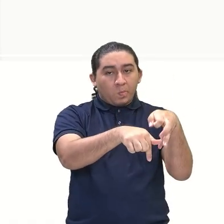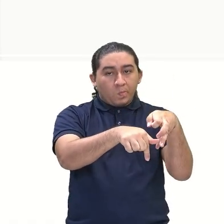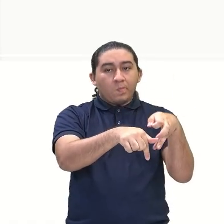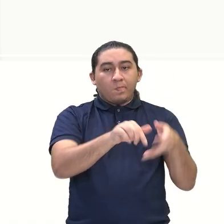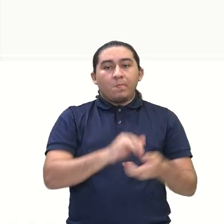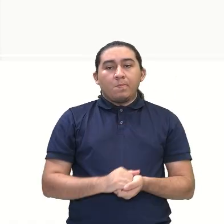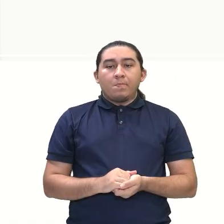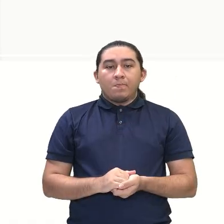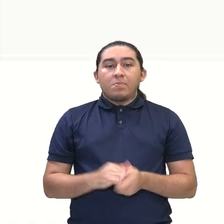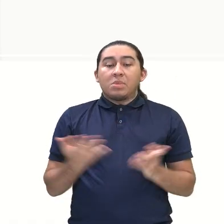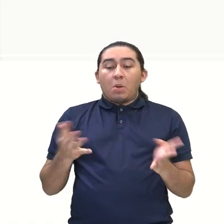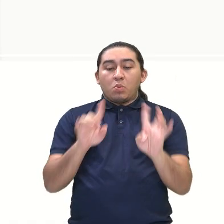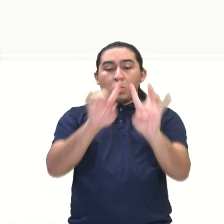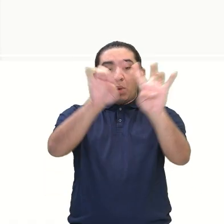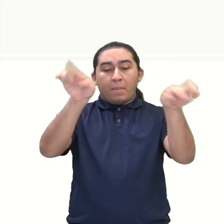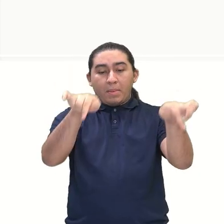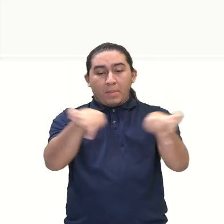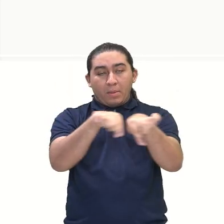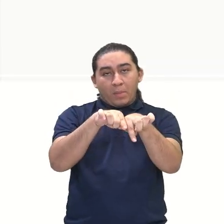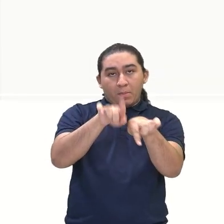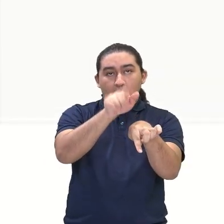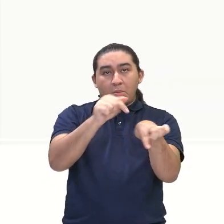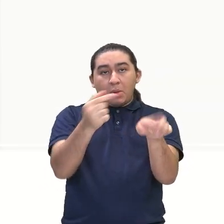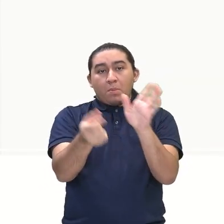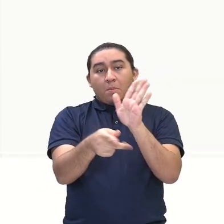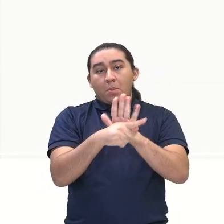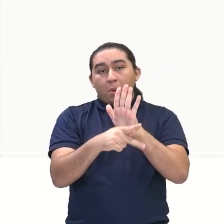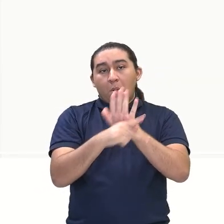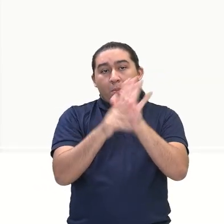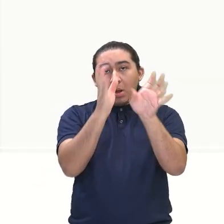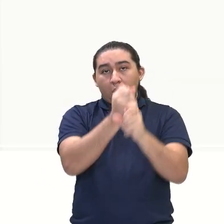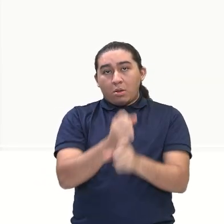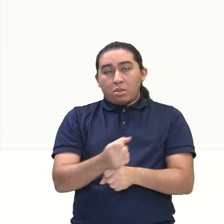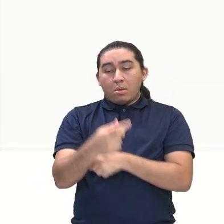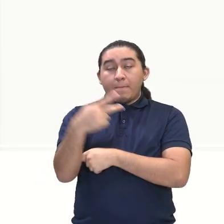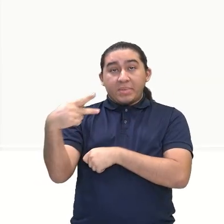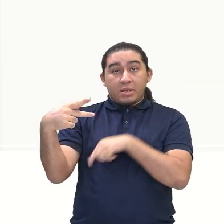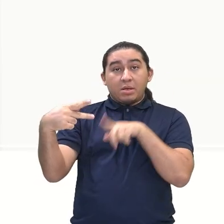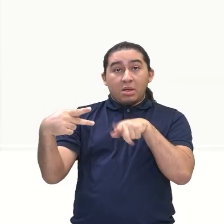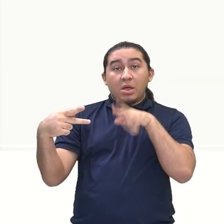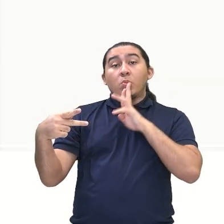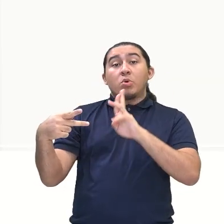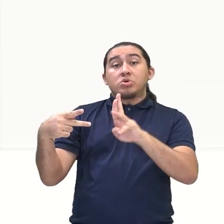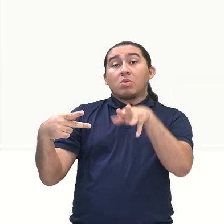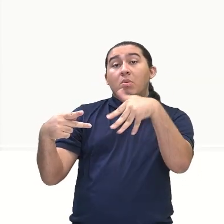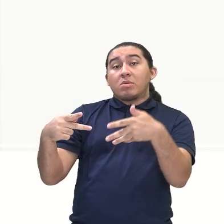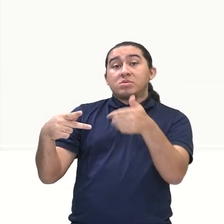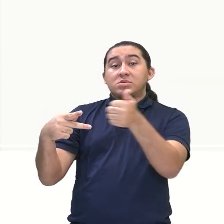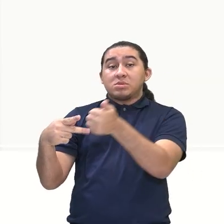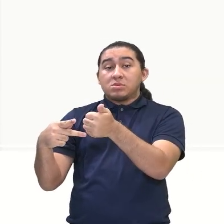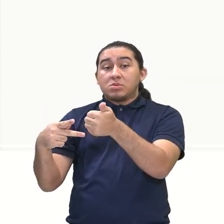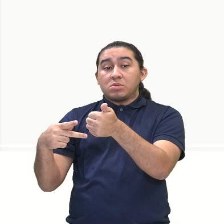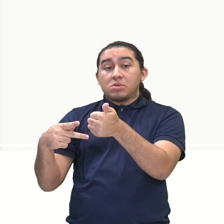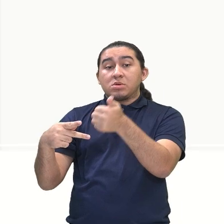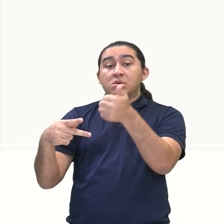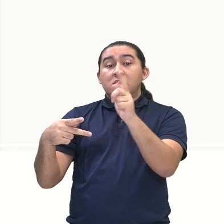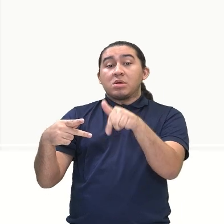o perímetro desse terreno, né? O perímetro desse terreno aqui vai ser